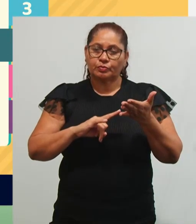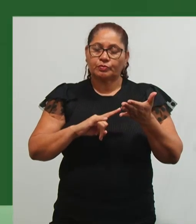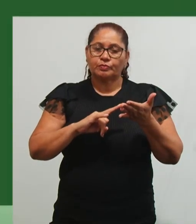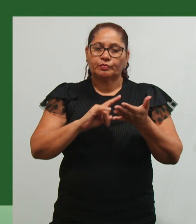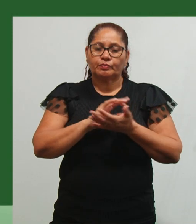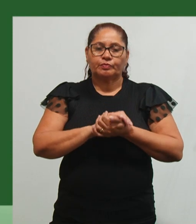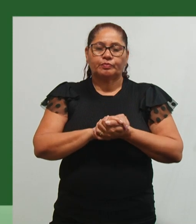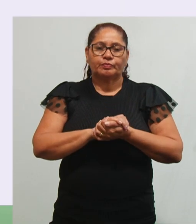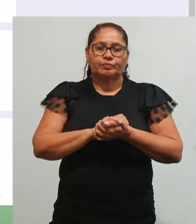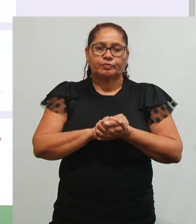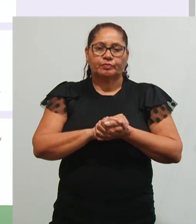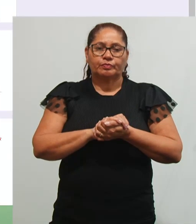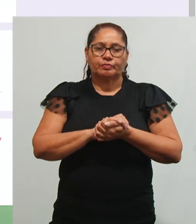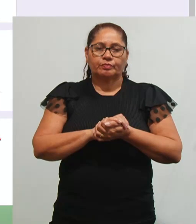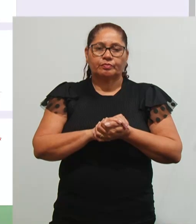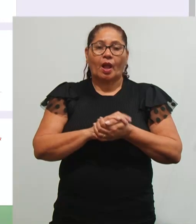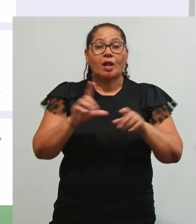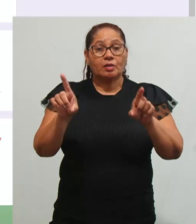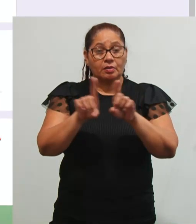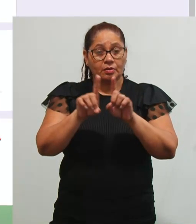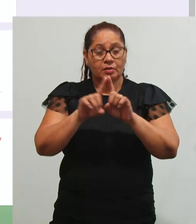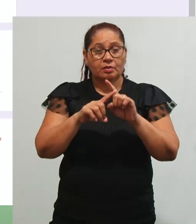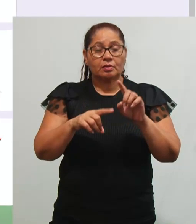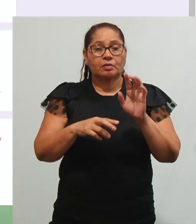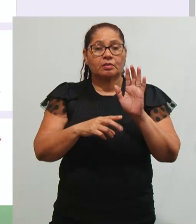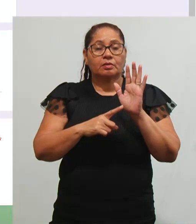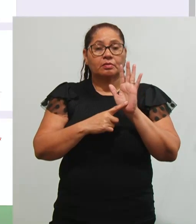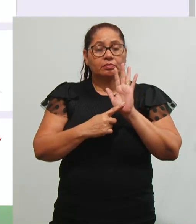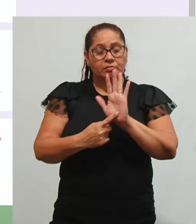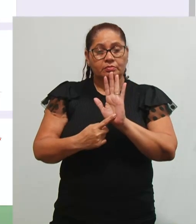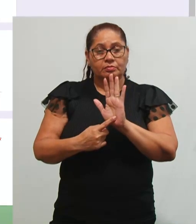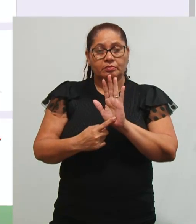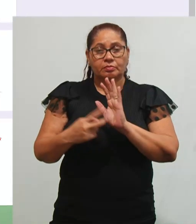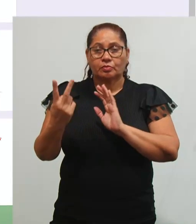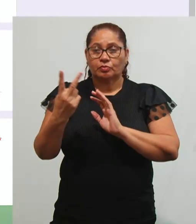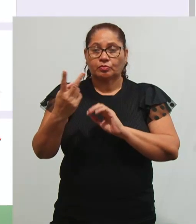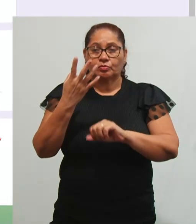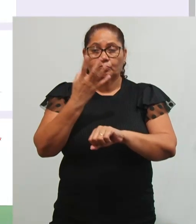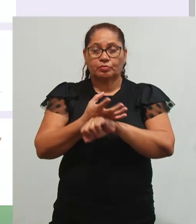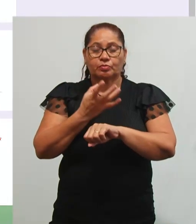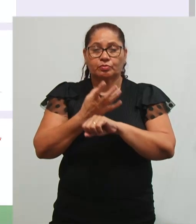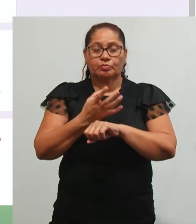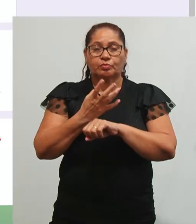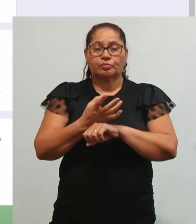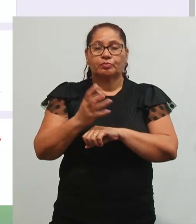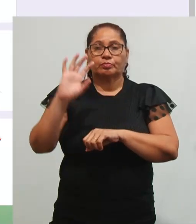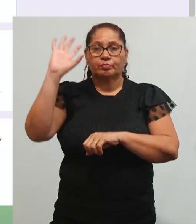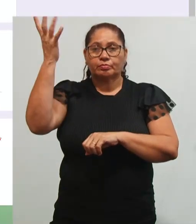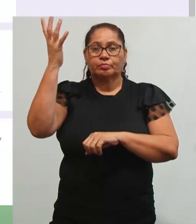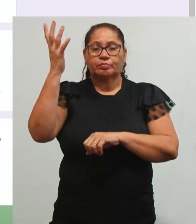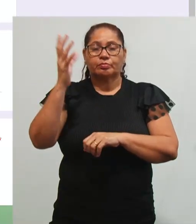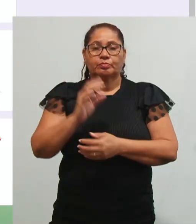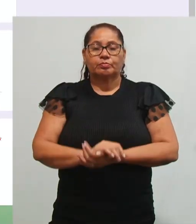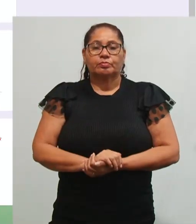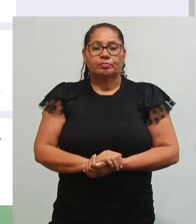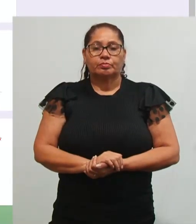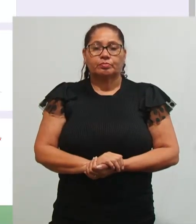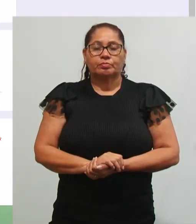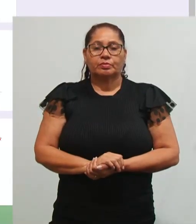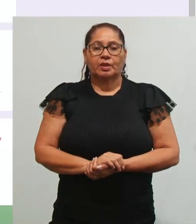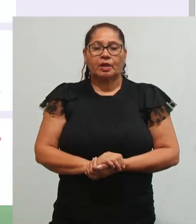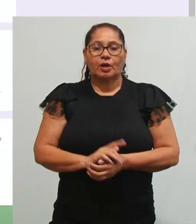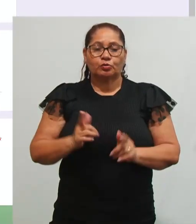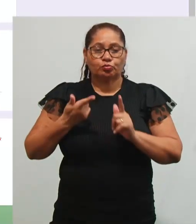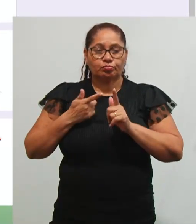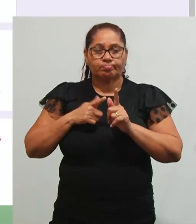vai estar disponível também aí nas duas disciplinas que estão acontecendo, que acontecem, aliás, em concomitância,